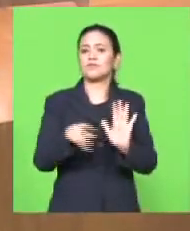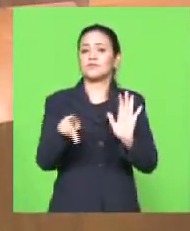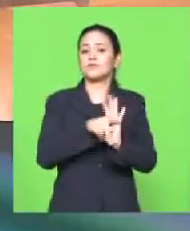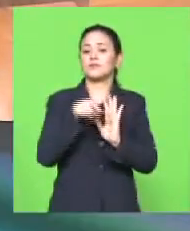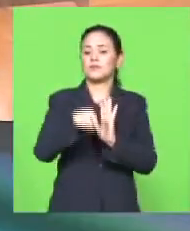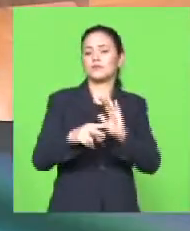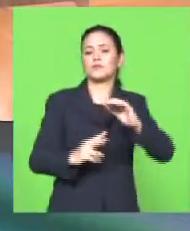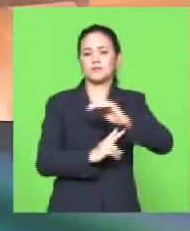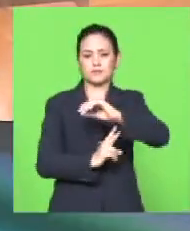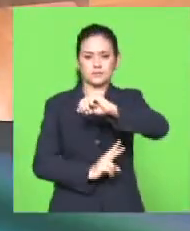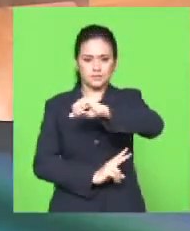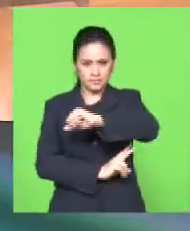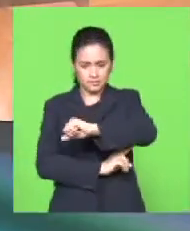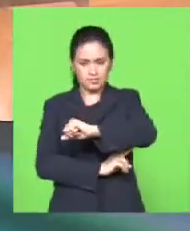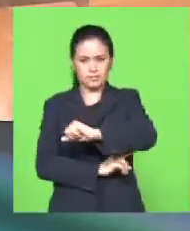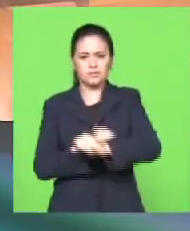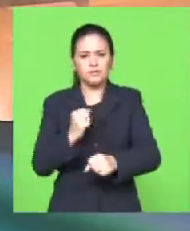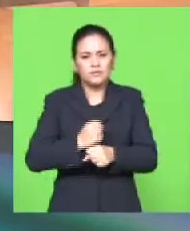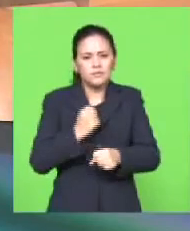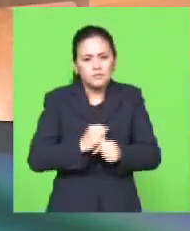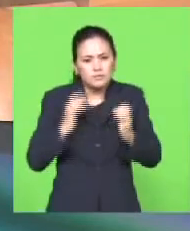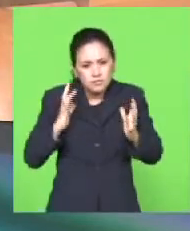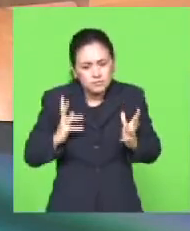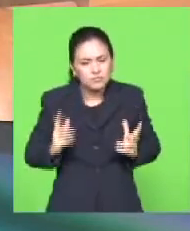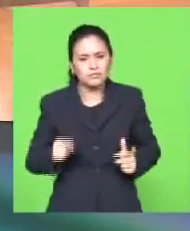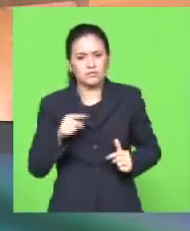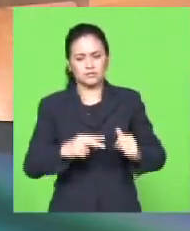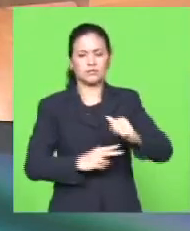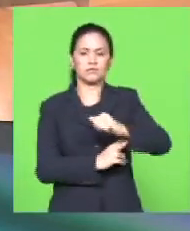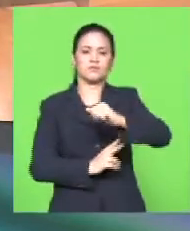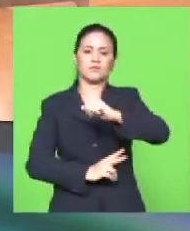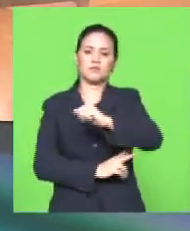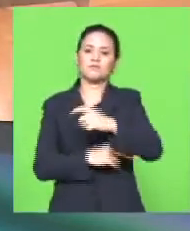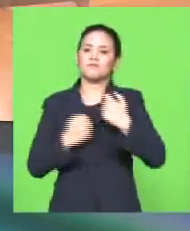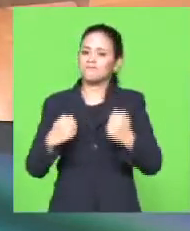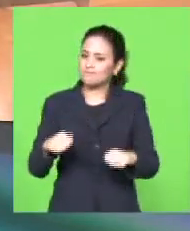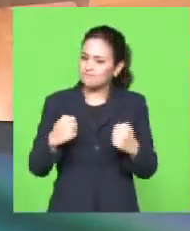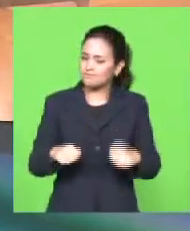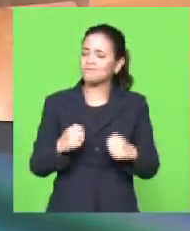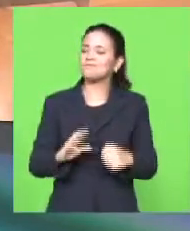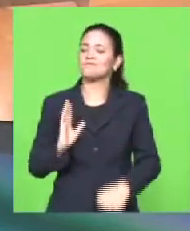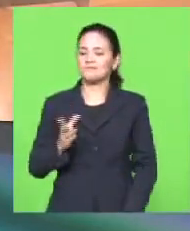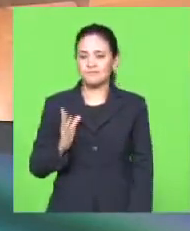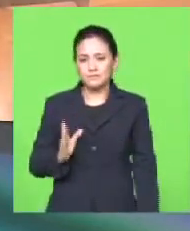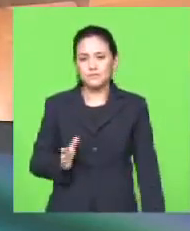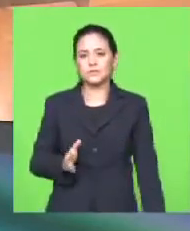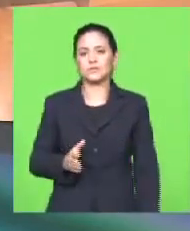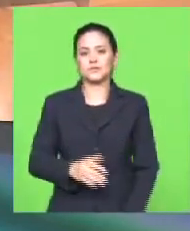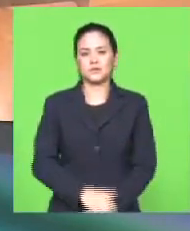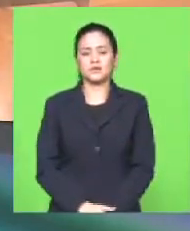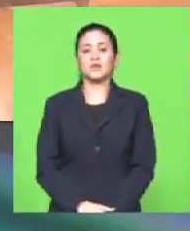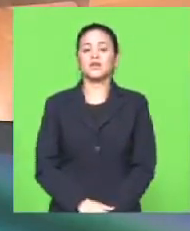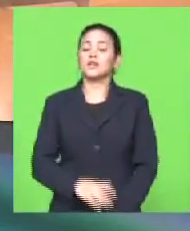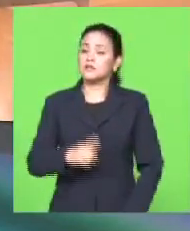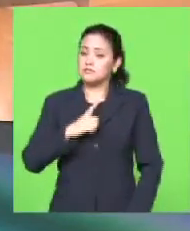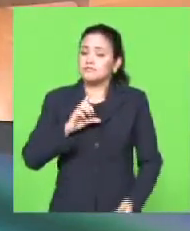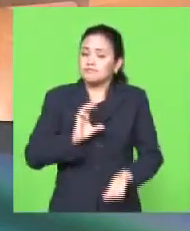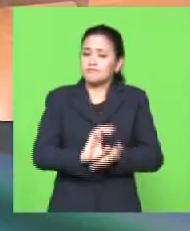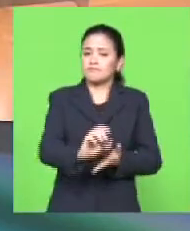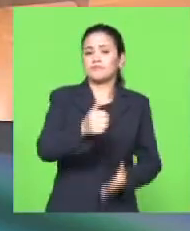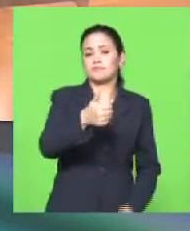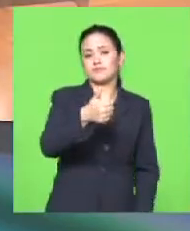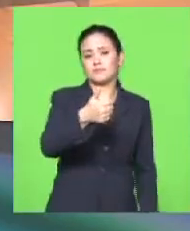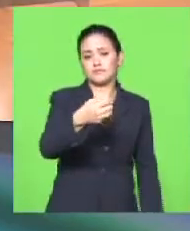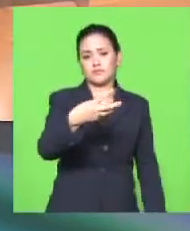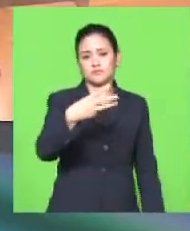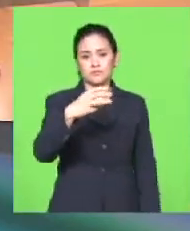a construção, reforma desta ponte, que já vem precisando de uma reforma há muito tempo, R$130 mil. E Vossa Excelência está se